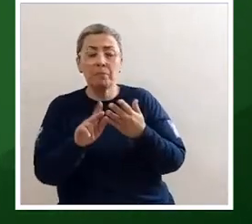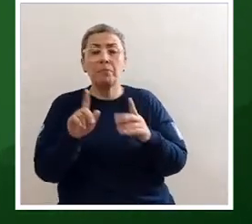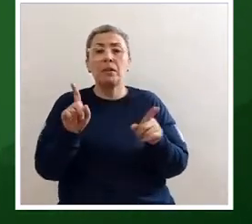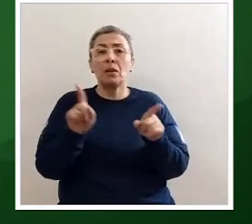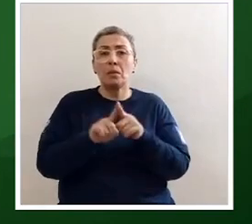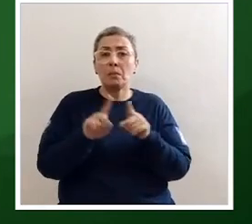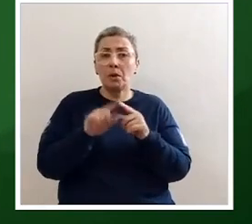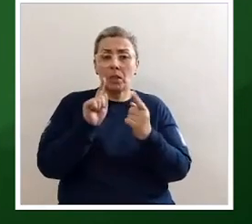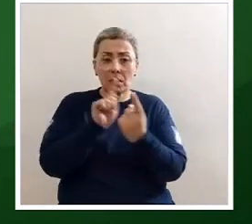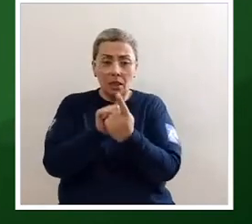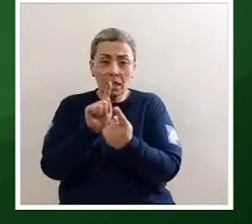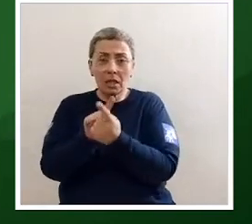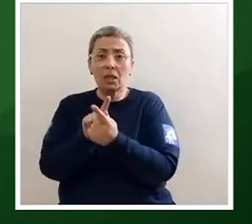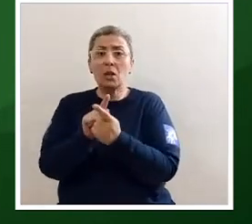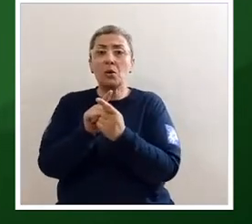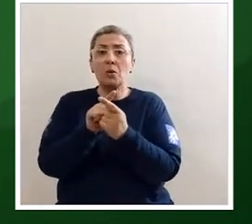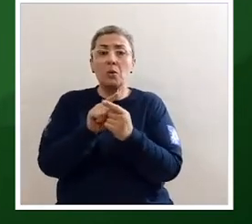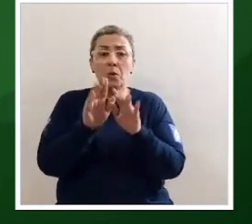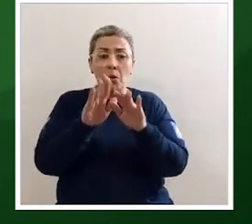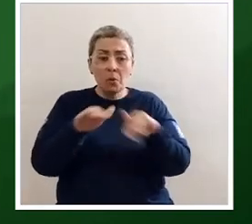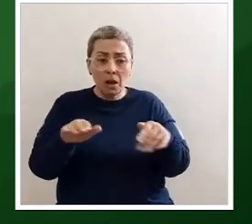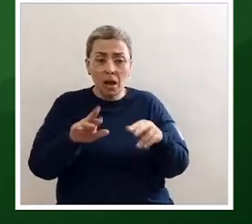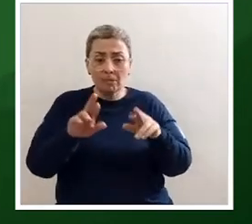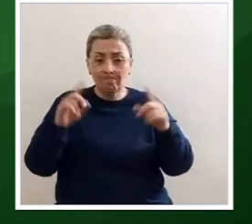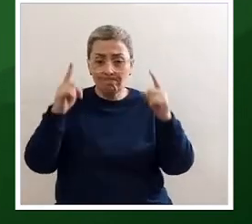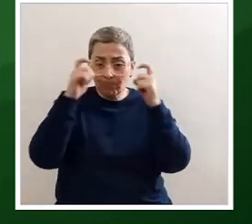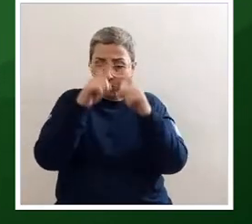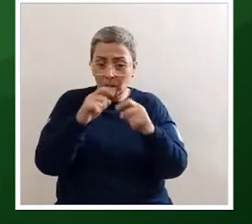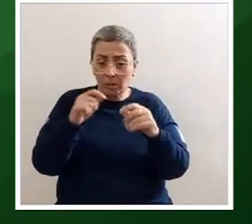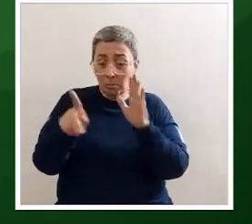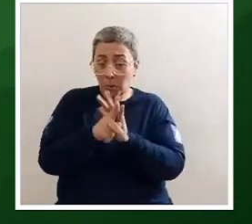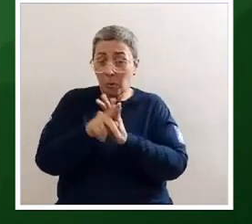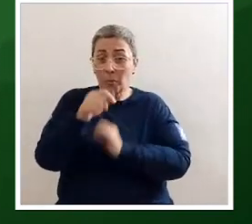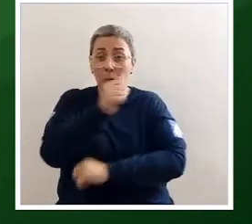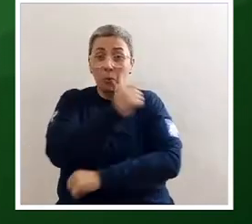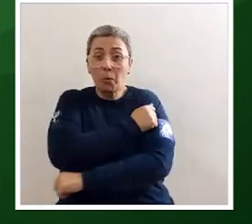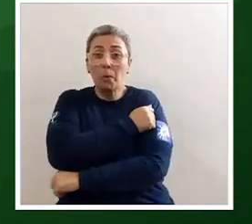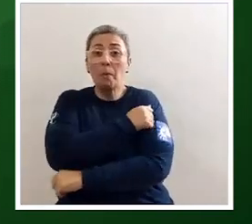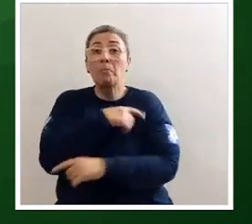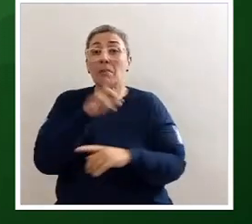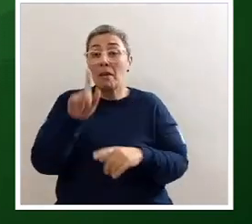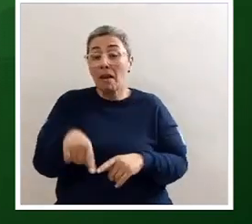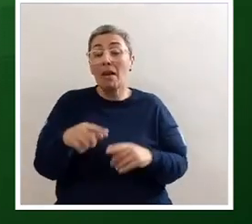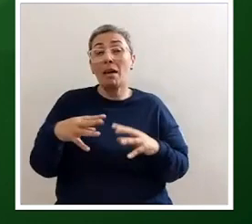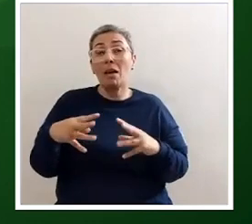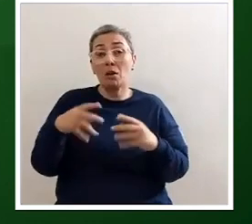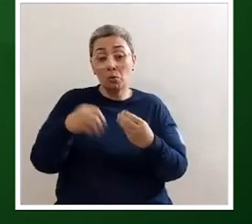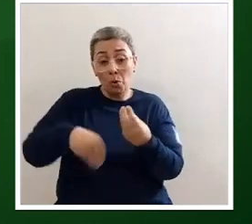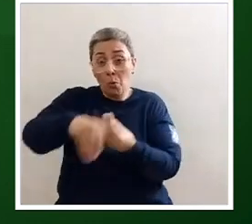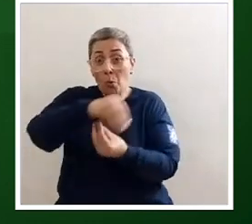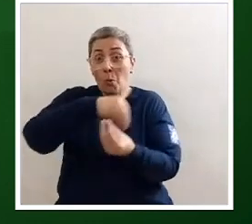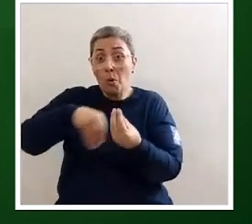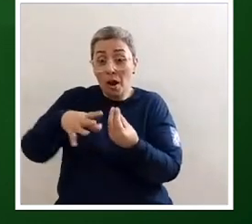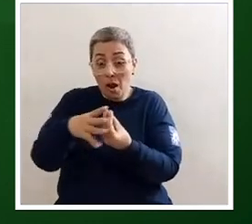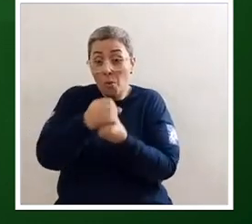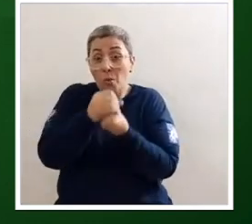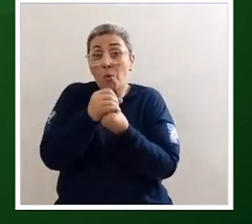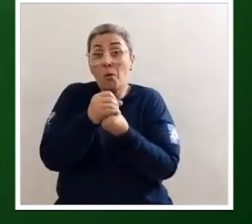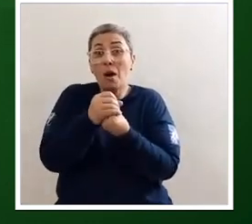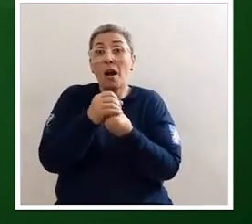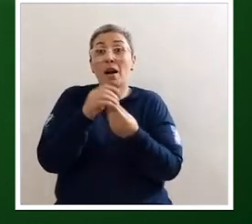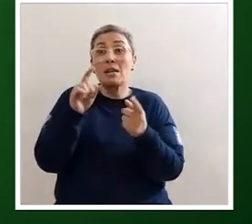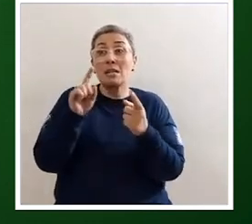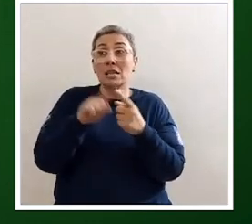para atender aquela dificuldade do aluno então é tudo isso é um conjunto é um conjunto de